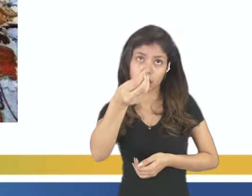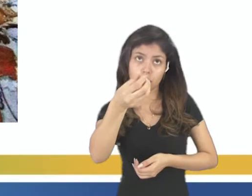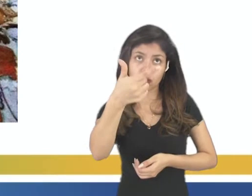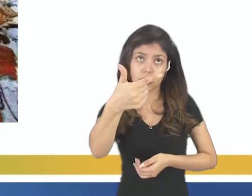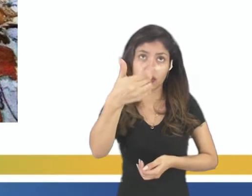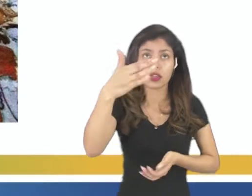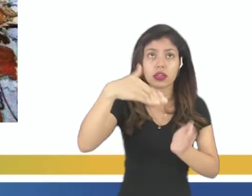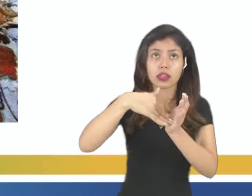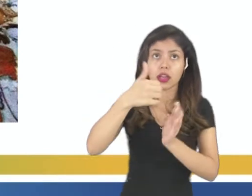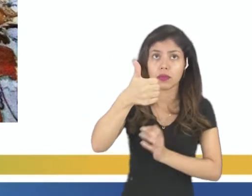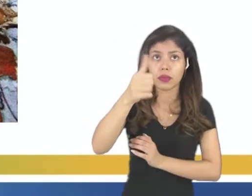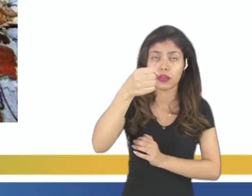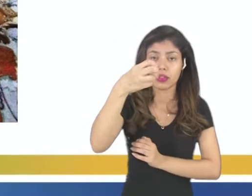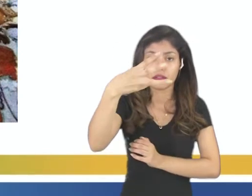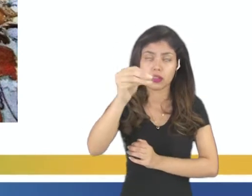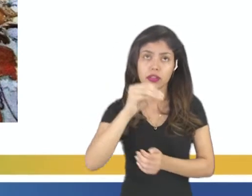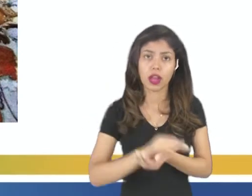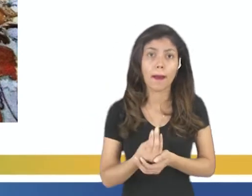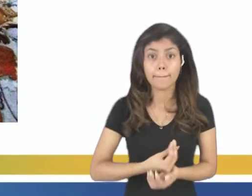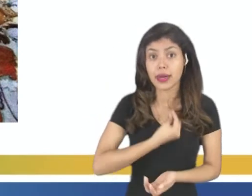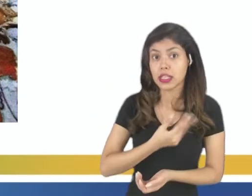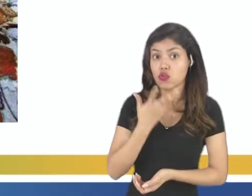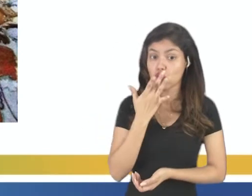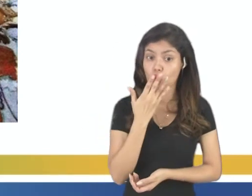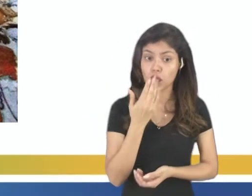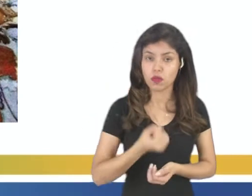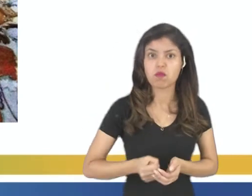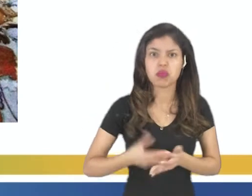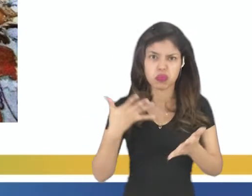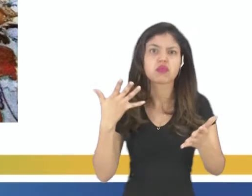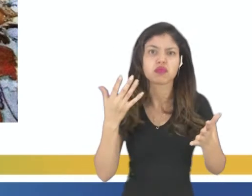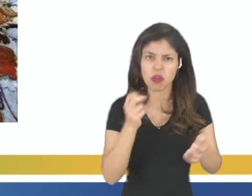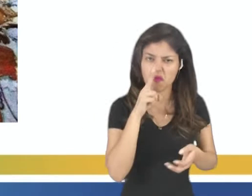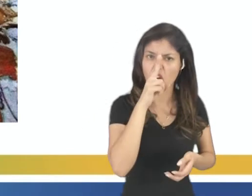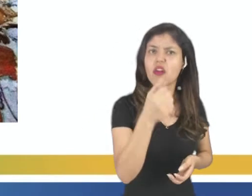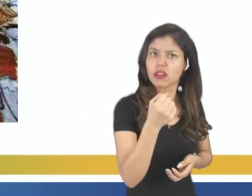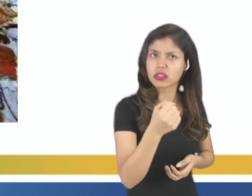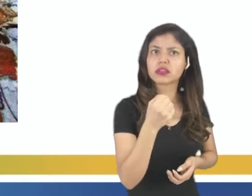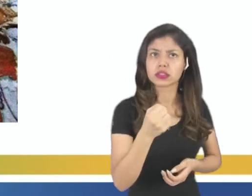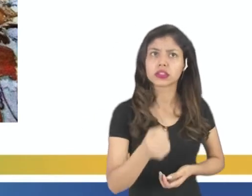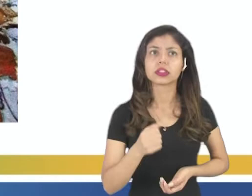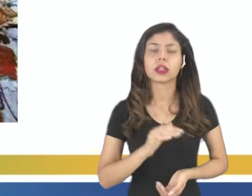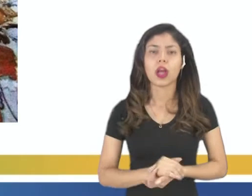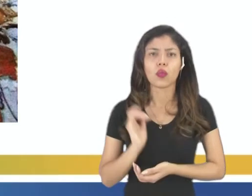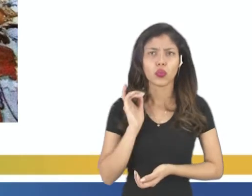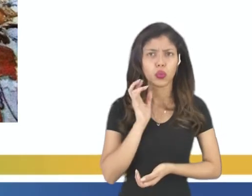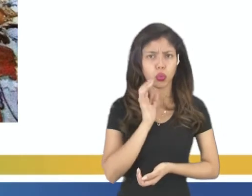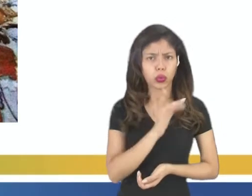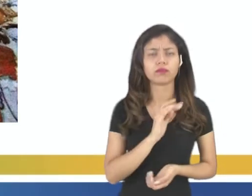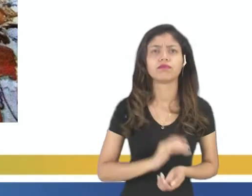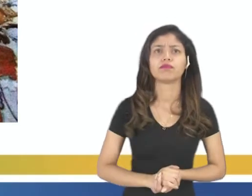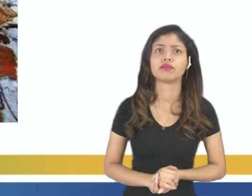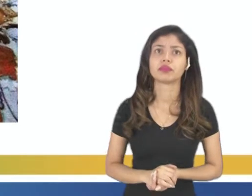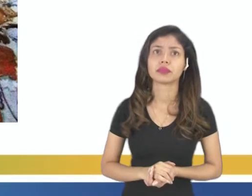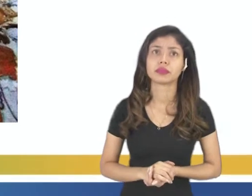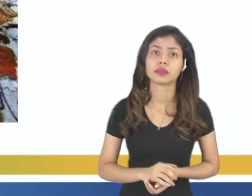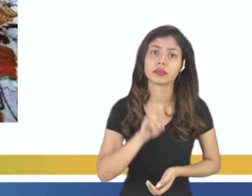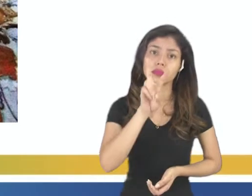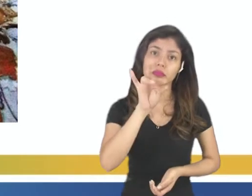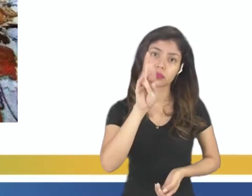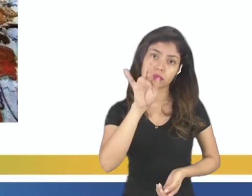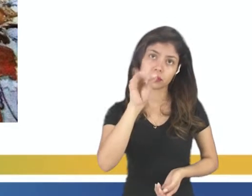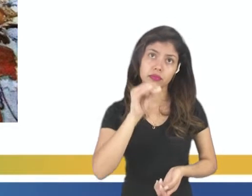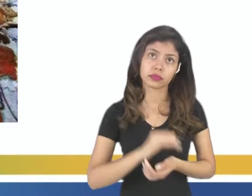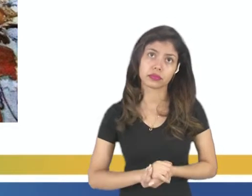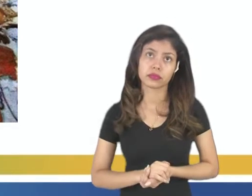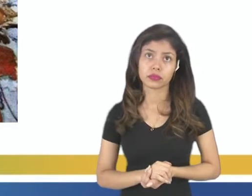1830. Então nós temos aí essa presença de cores, né, vibrantes, cores quentes, né? A Virgem, nessa